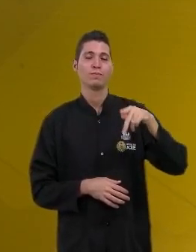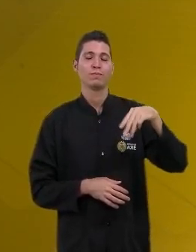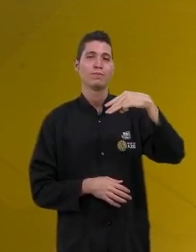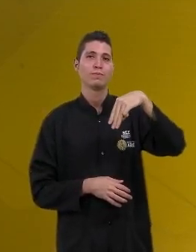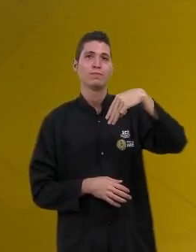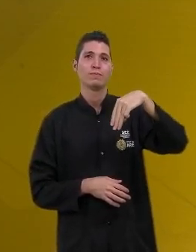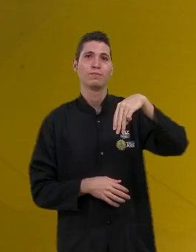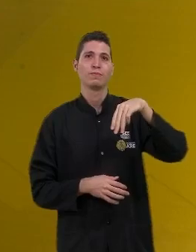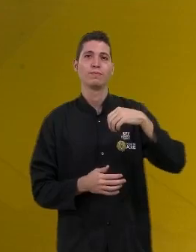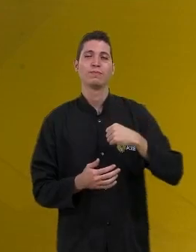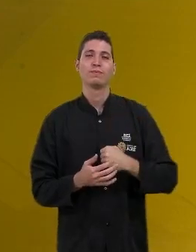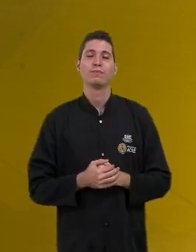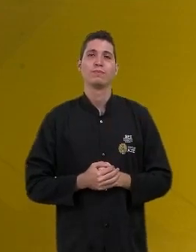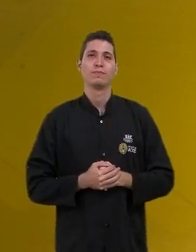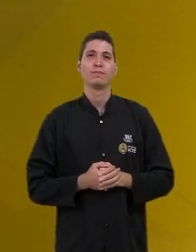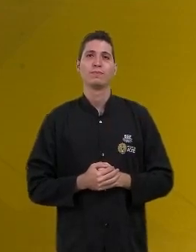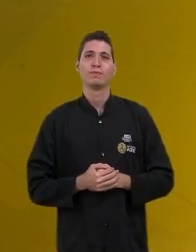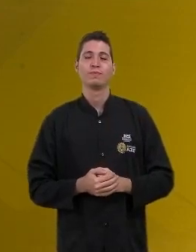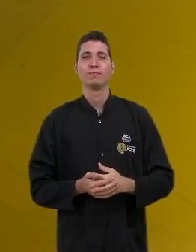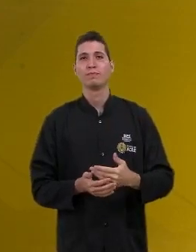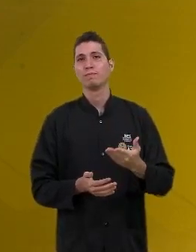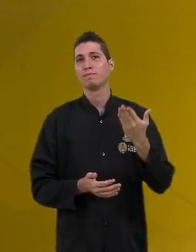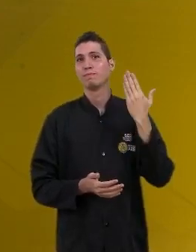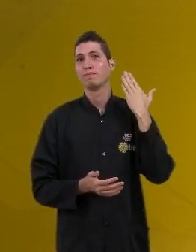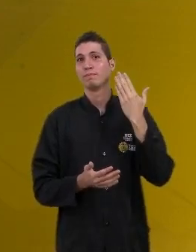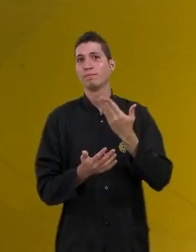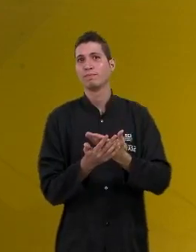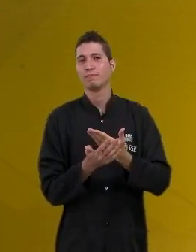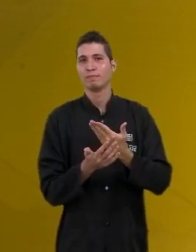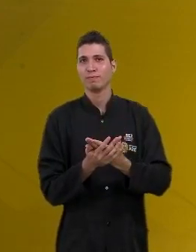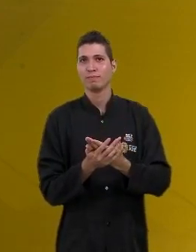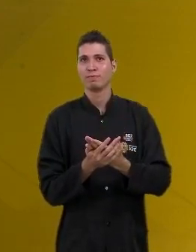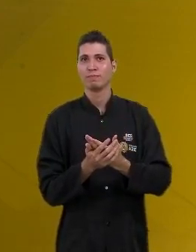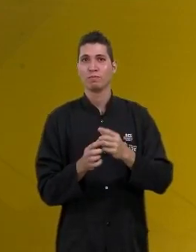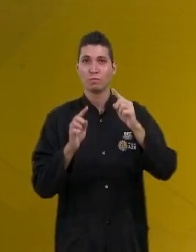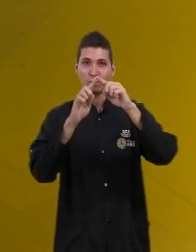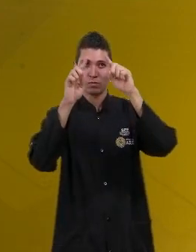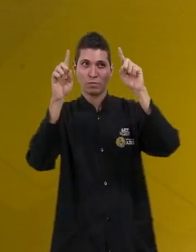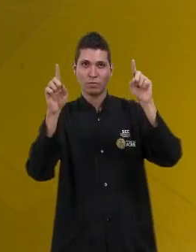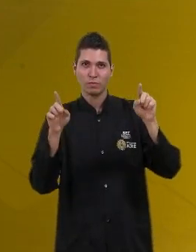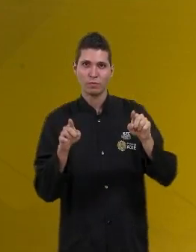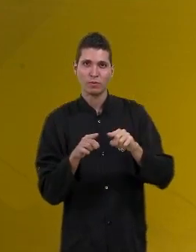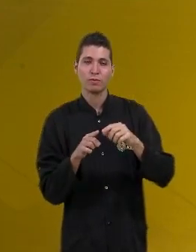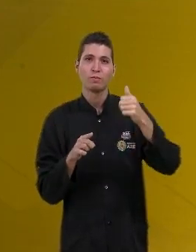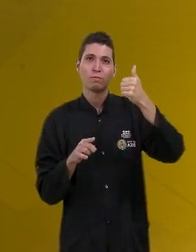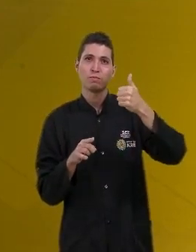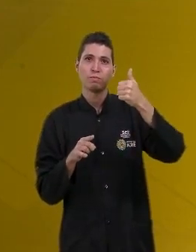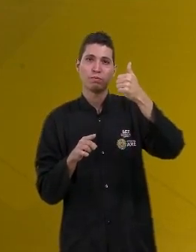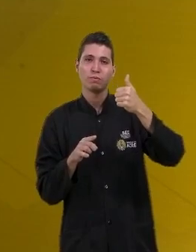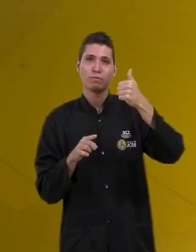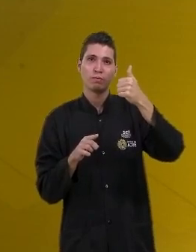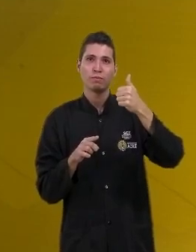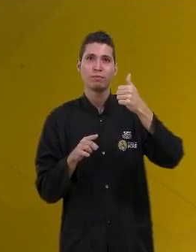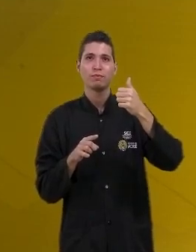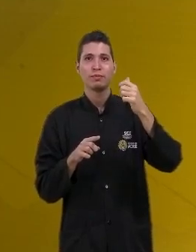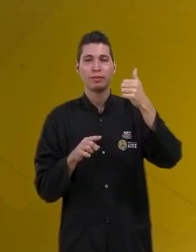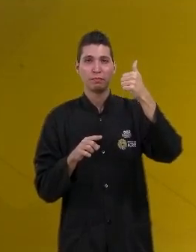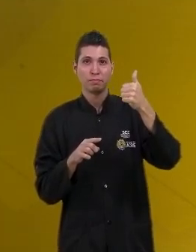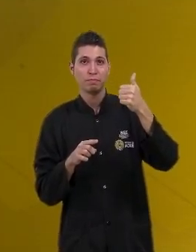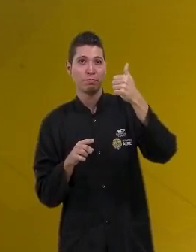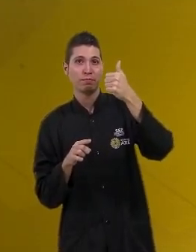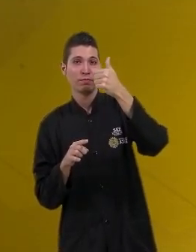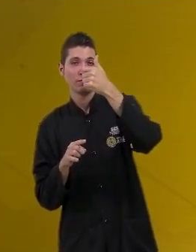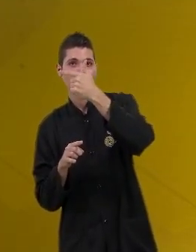videoaula. Nós já vimos anteriormente redução ao primeiro quadrante relativamente ao segundo e ao